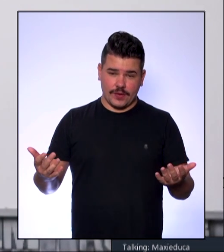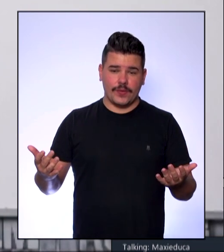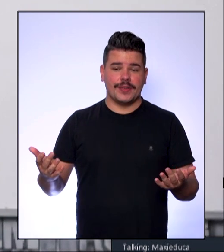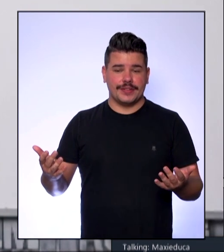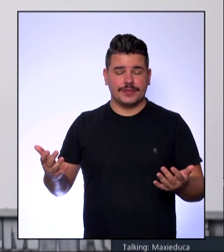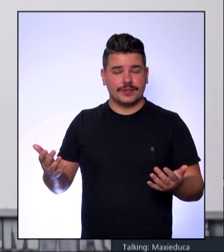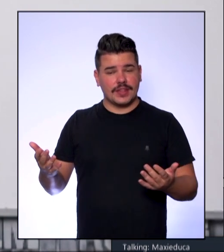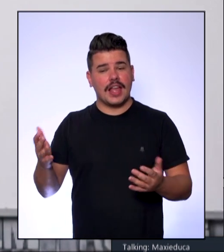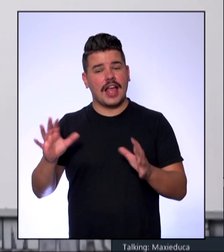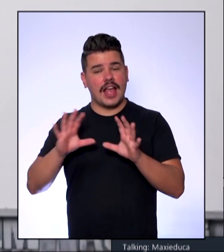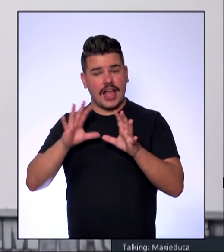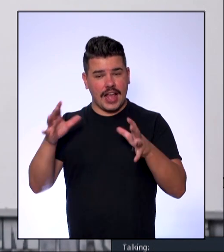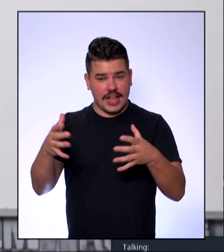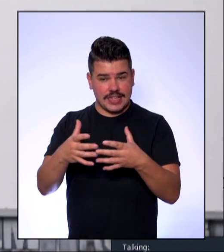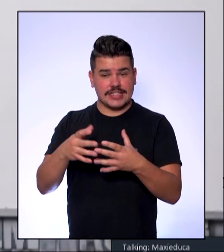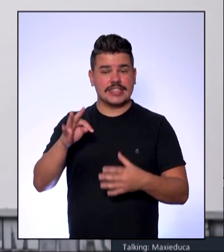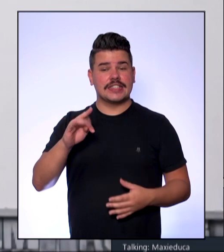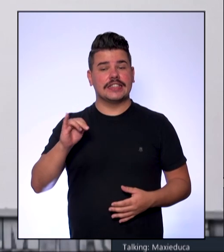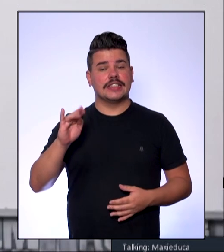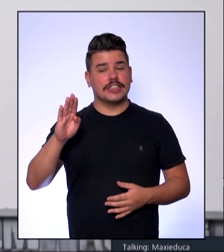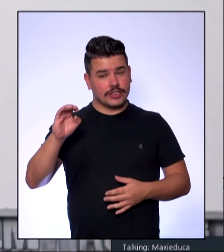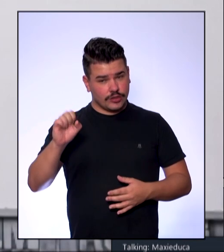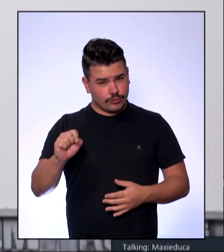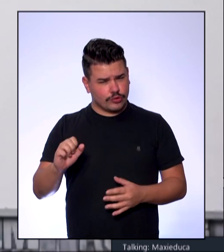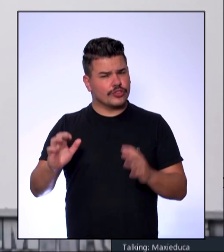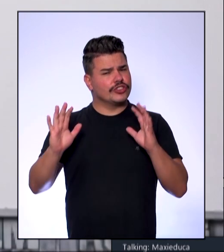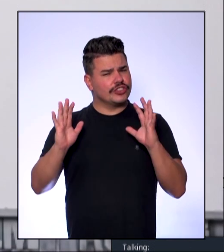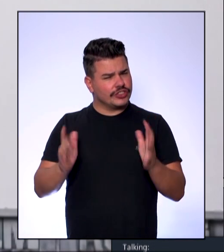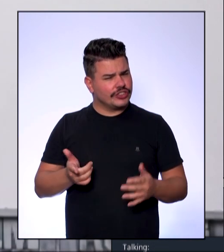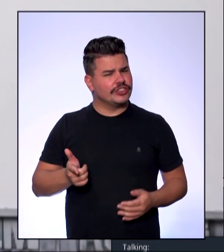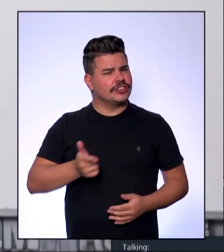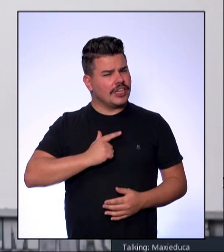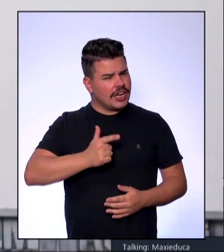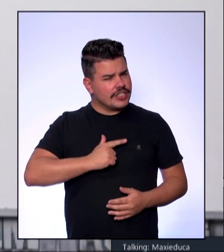já praticavam o uso de